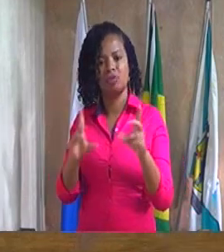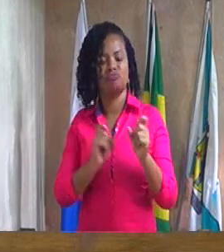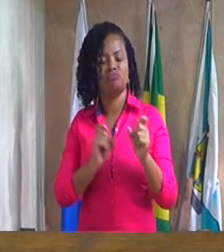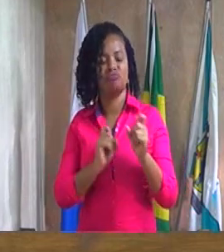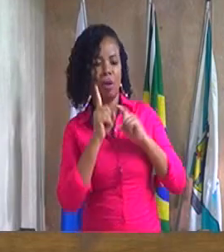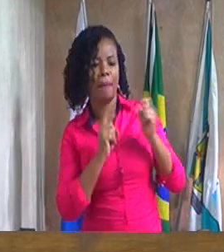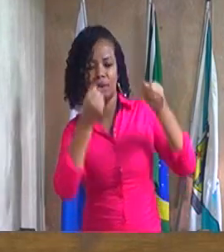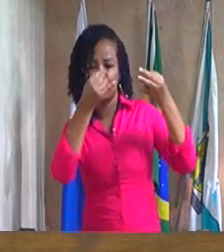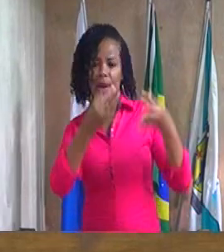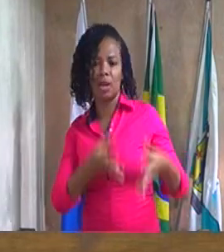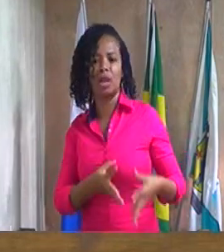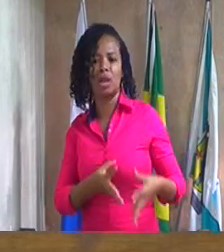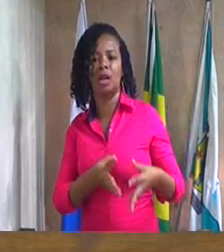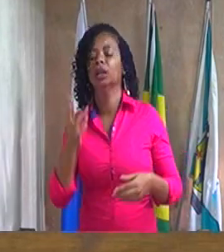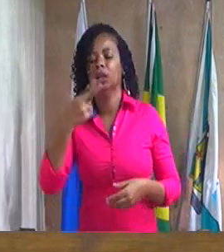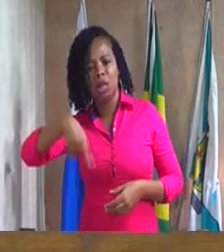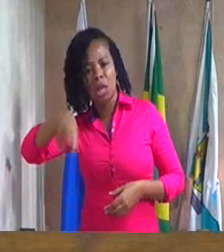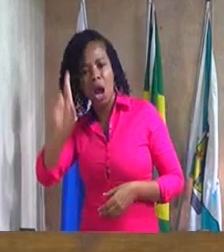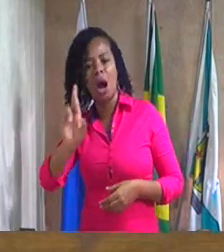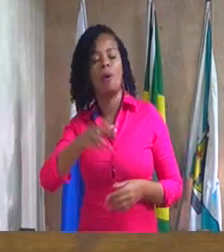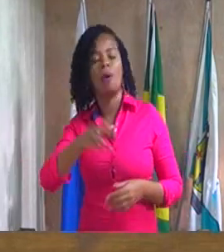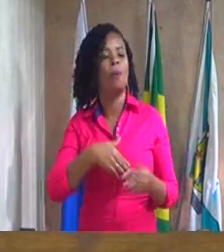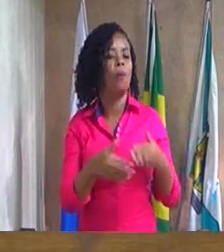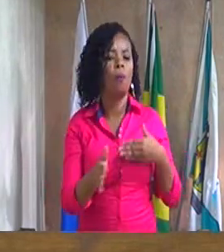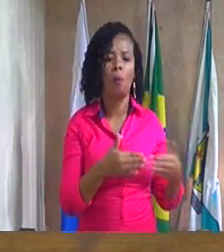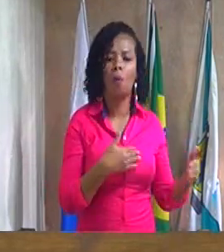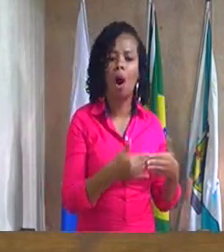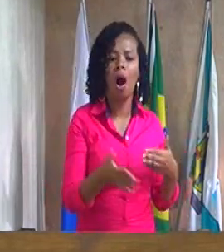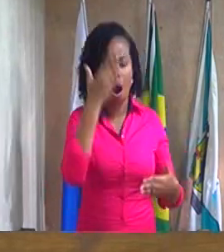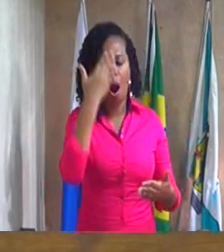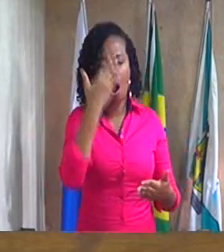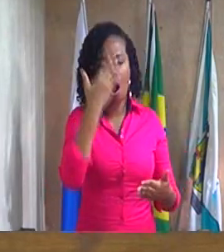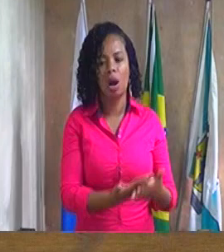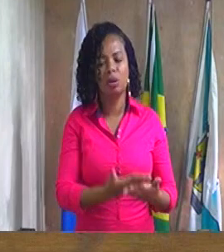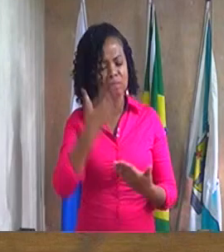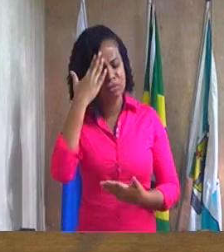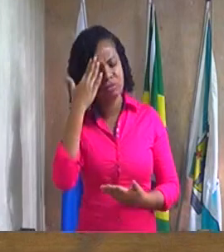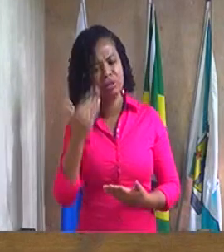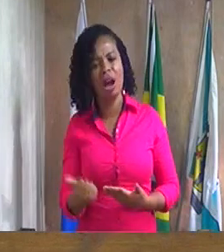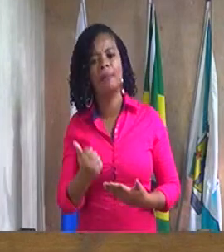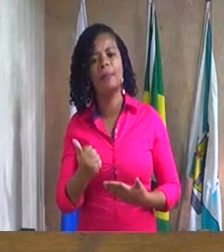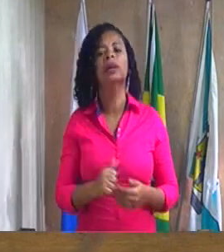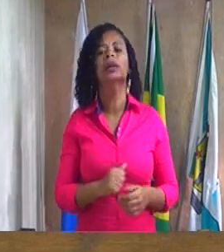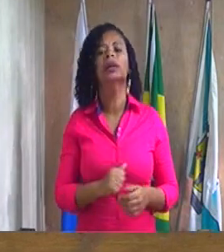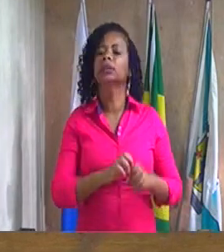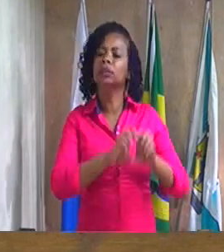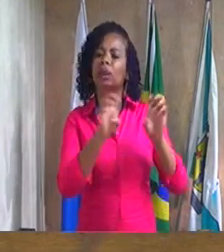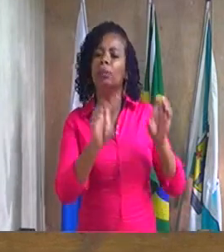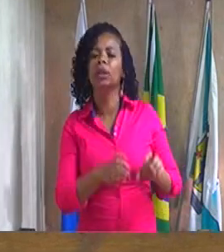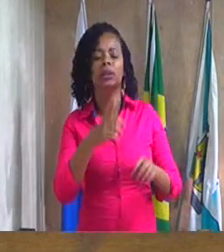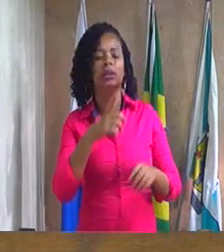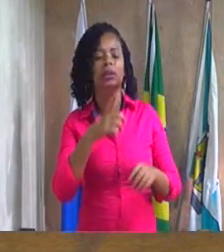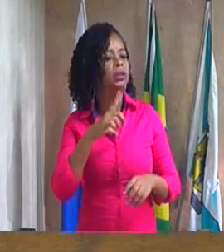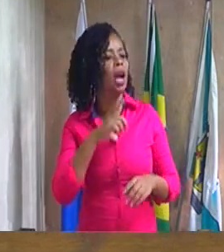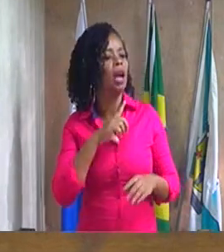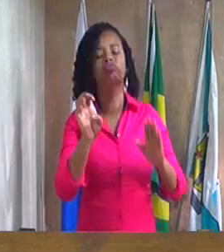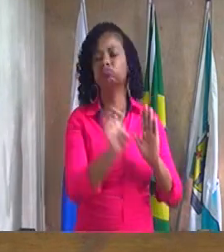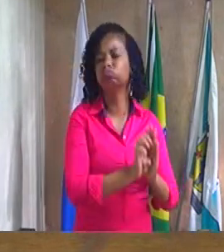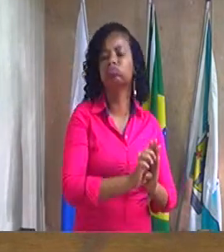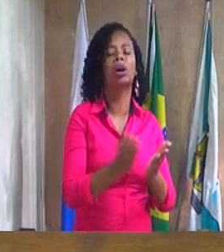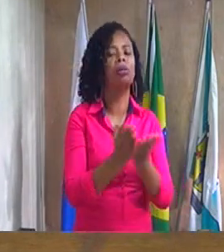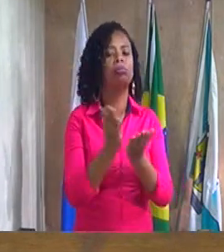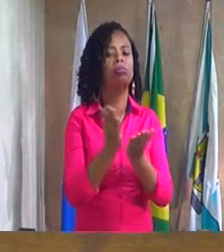na religiosidade, aqueles que acreditam, que sabem, se estabelecem, como os cristãos católicos,